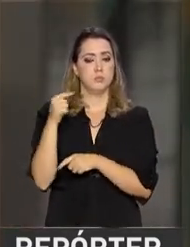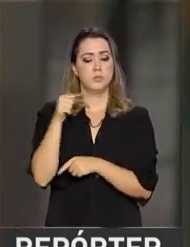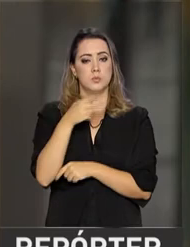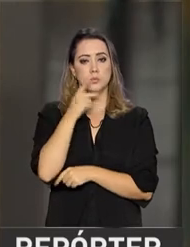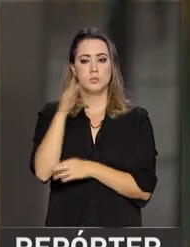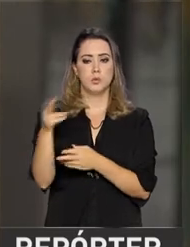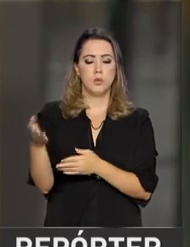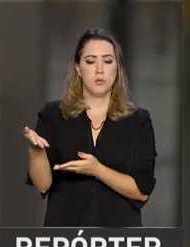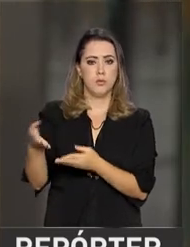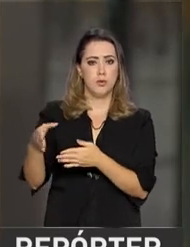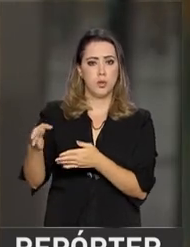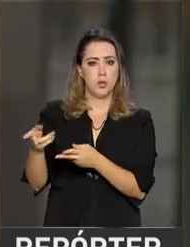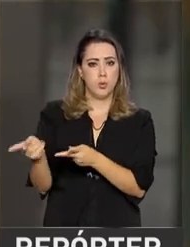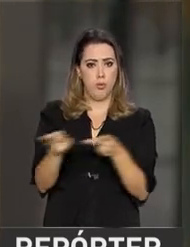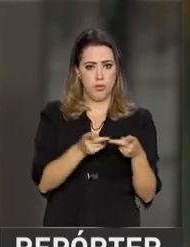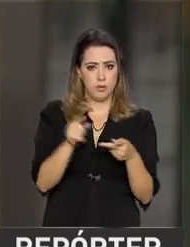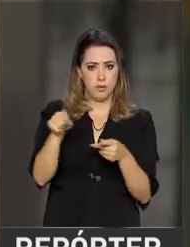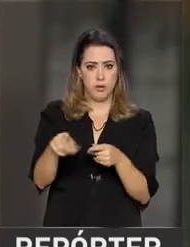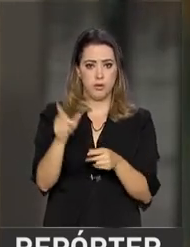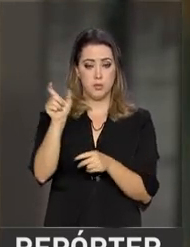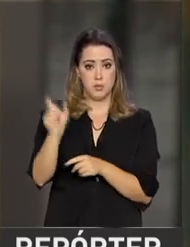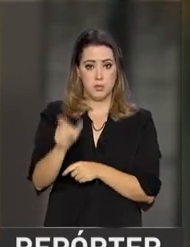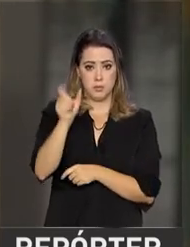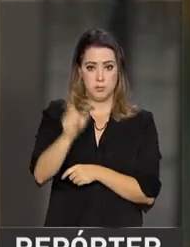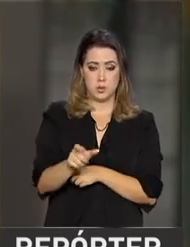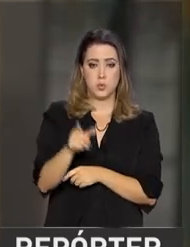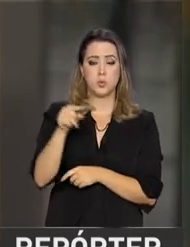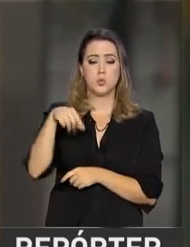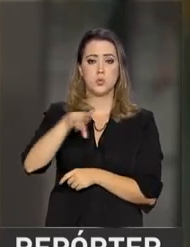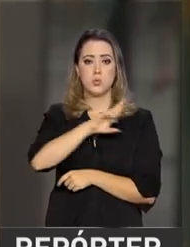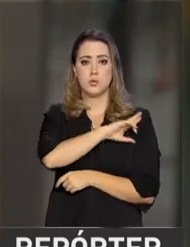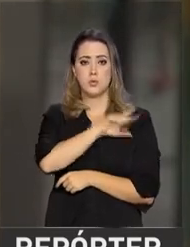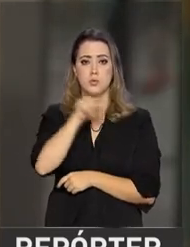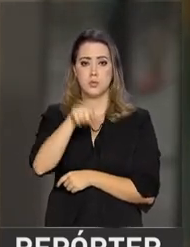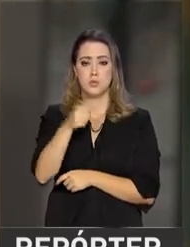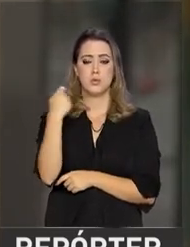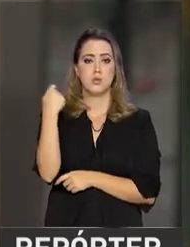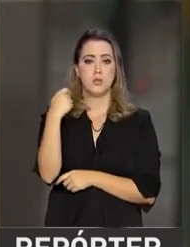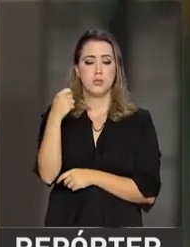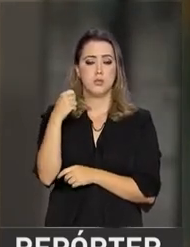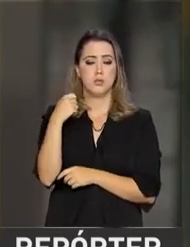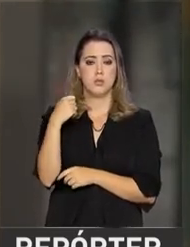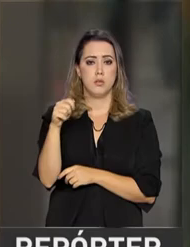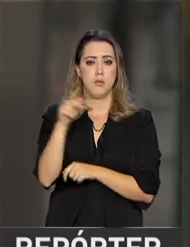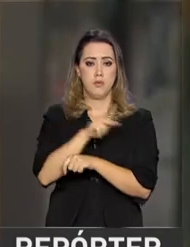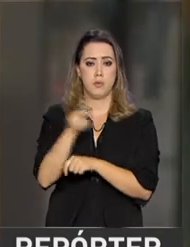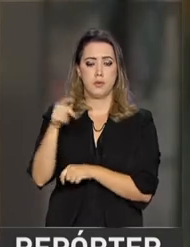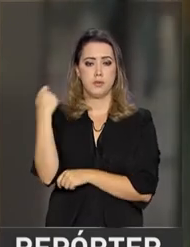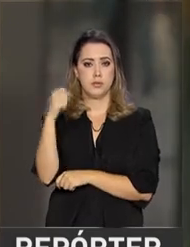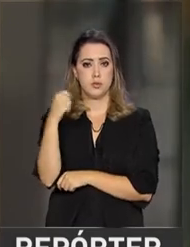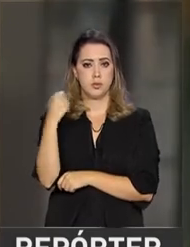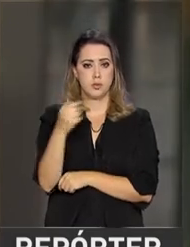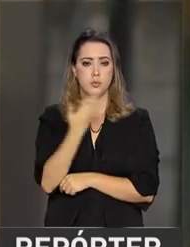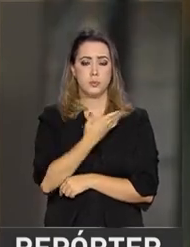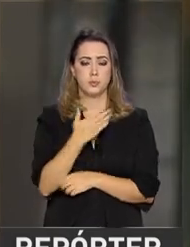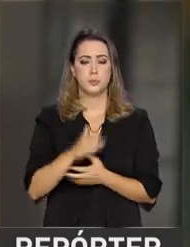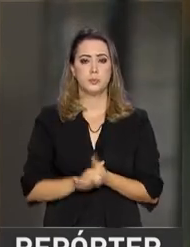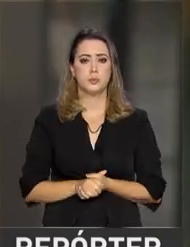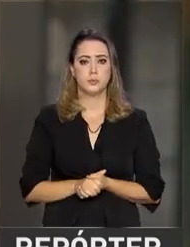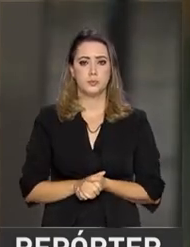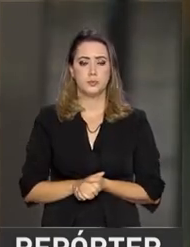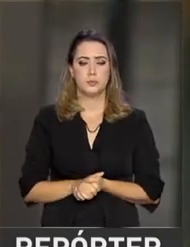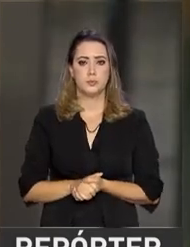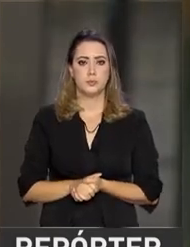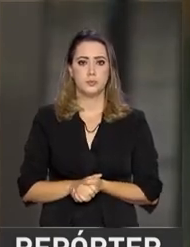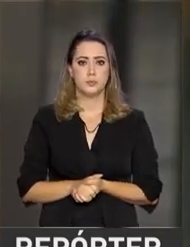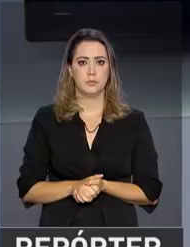foi convidado pelo anfitrião do encontro, o presidente argentino Maurício Macri. De Buenos Aires, na Argentina,